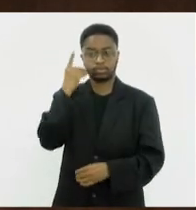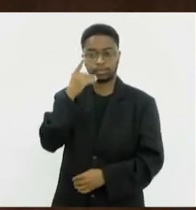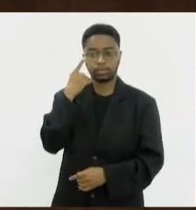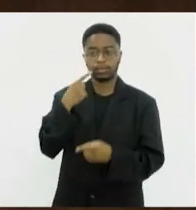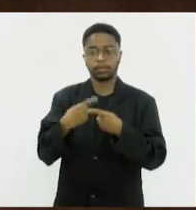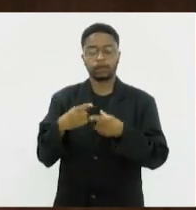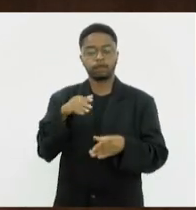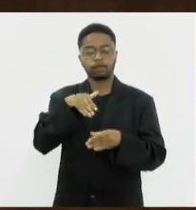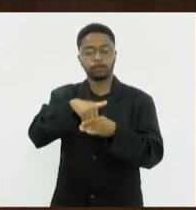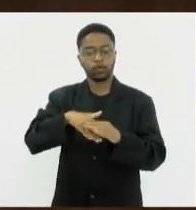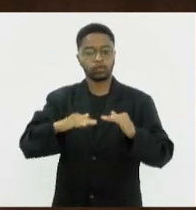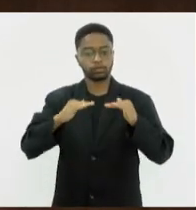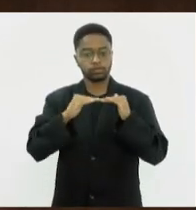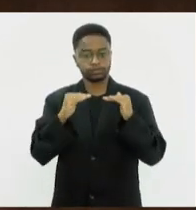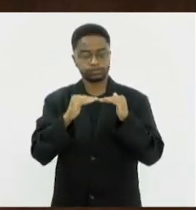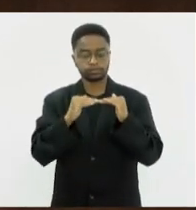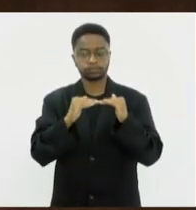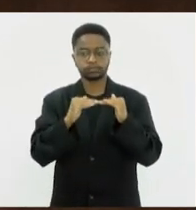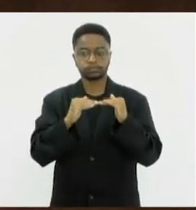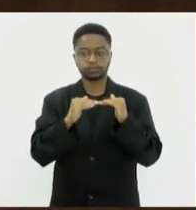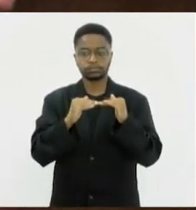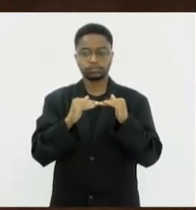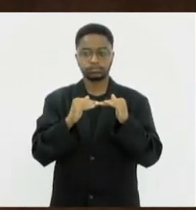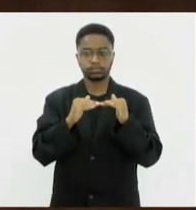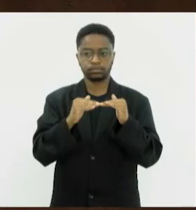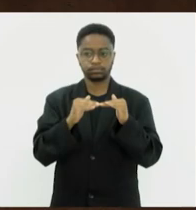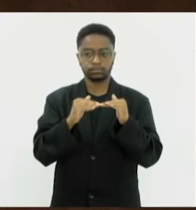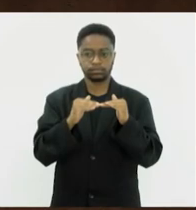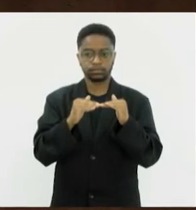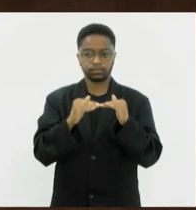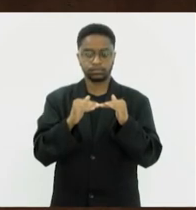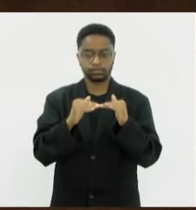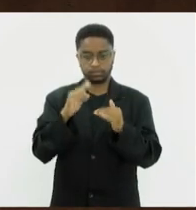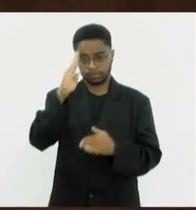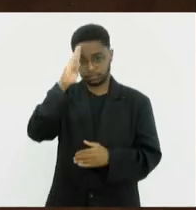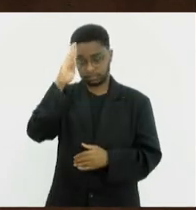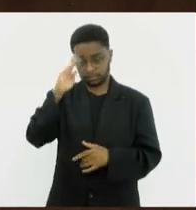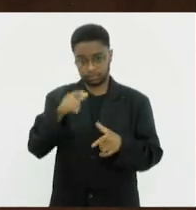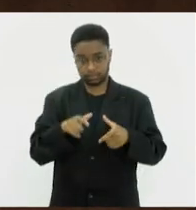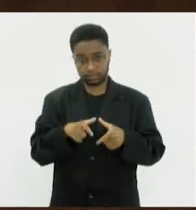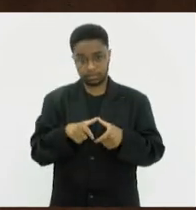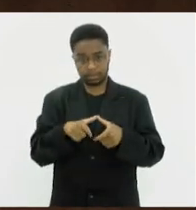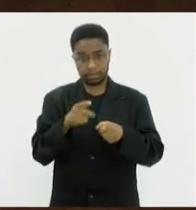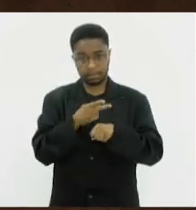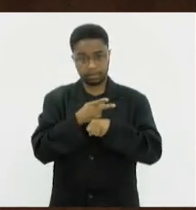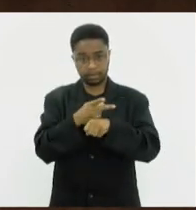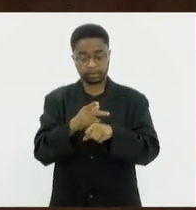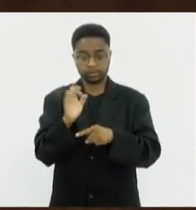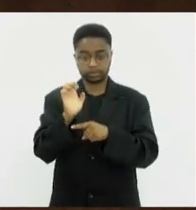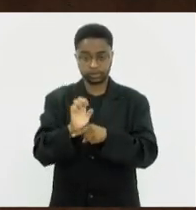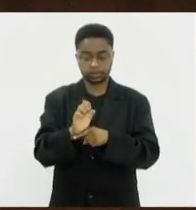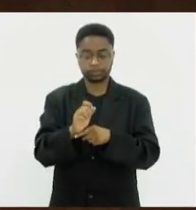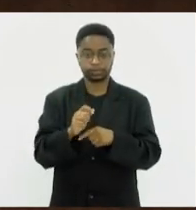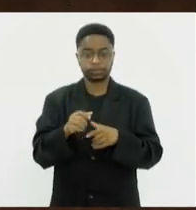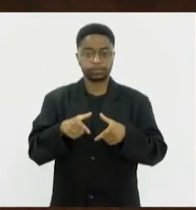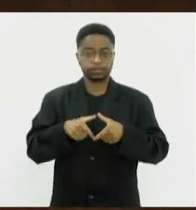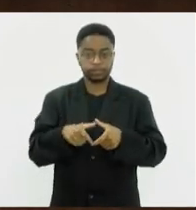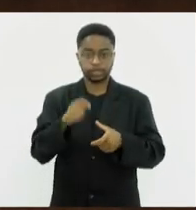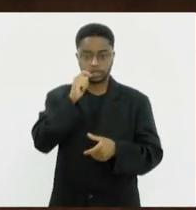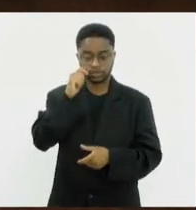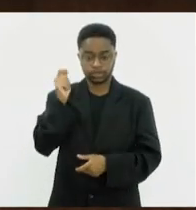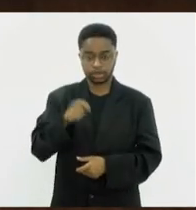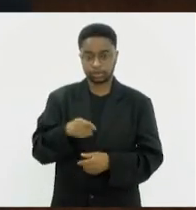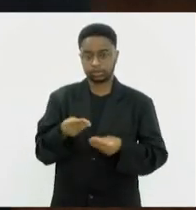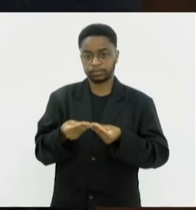votado favoravelmente a essa maior honraria do Estado, dando a medalha Tiradentes